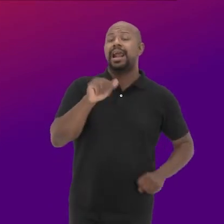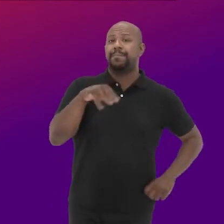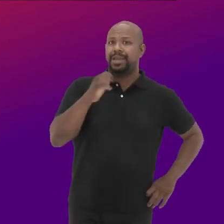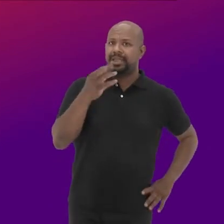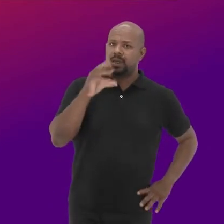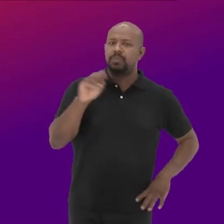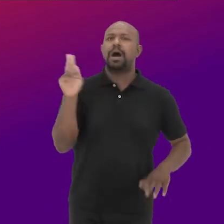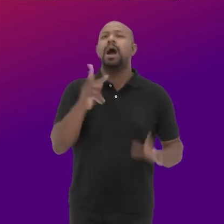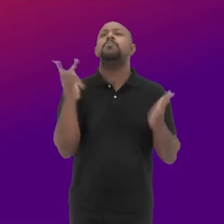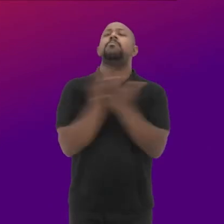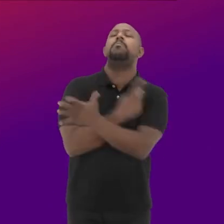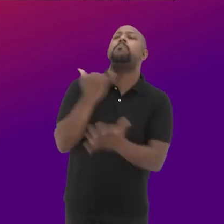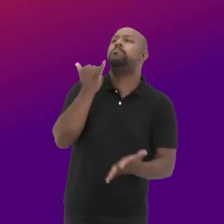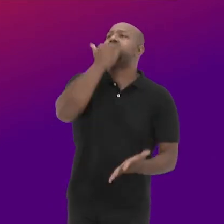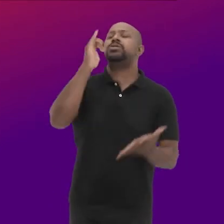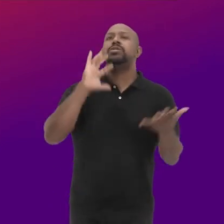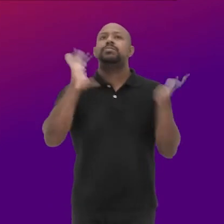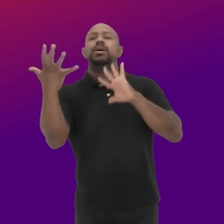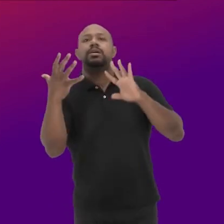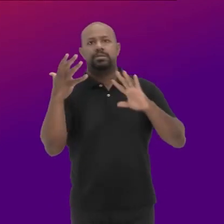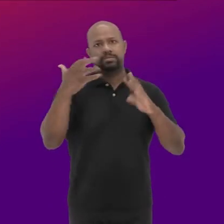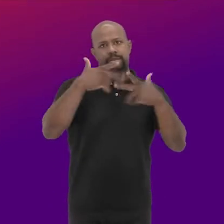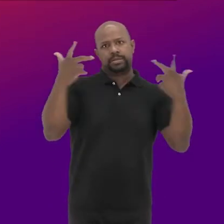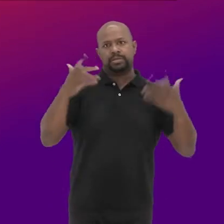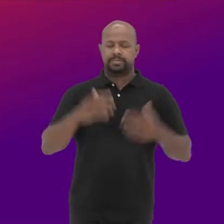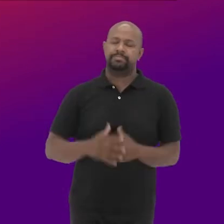para desastres naturais.